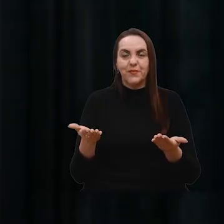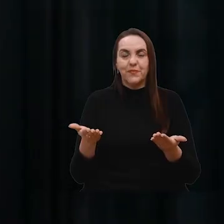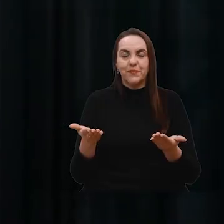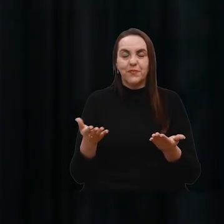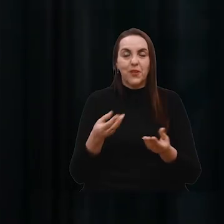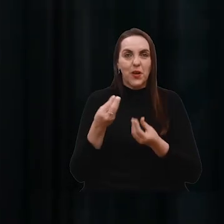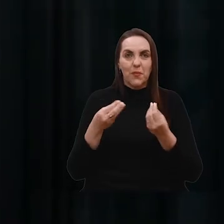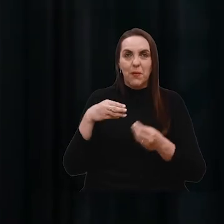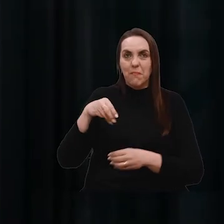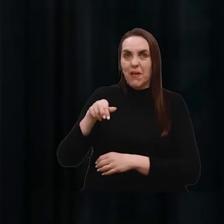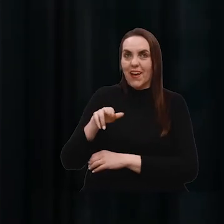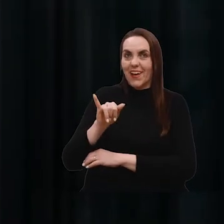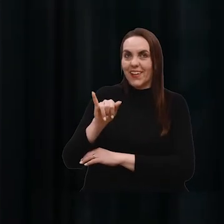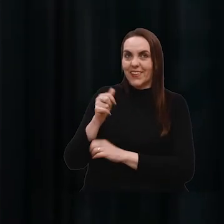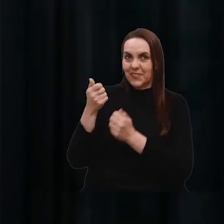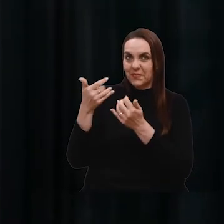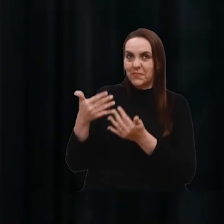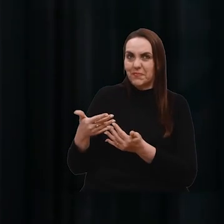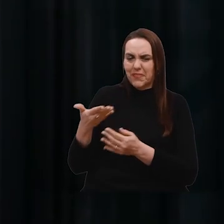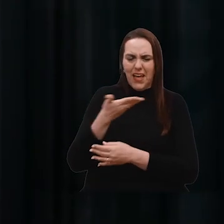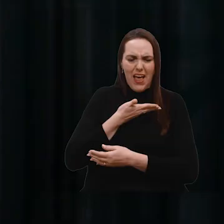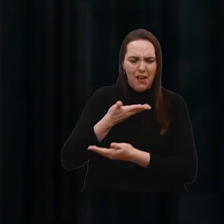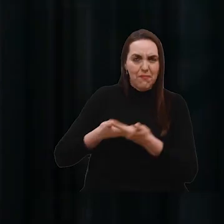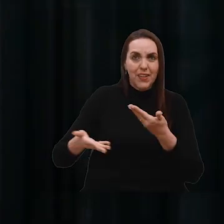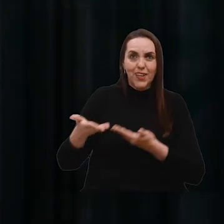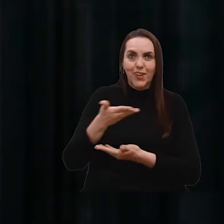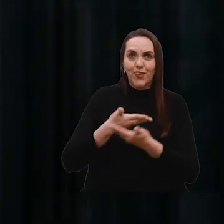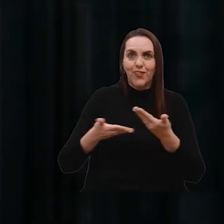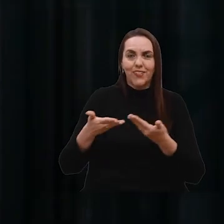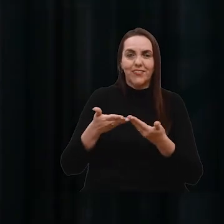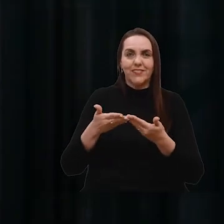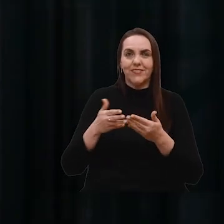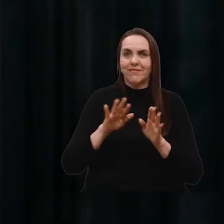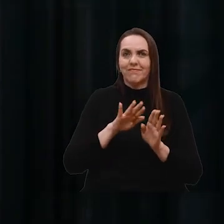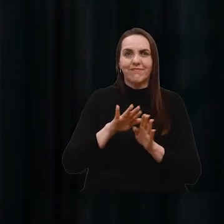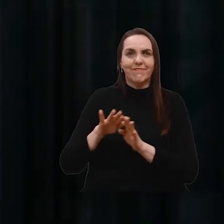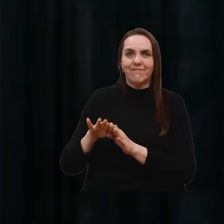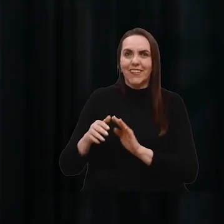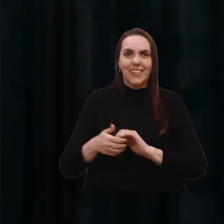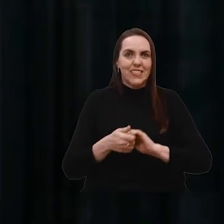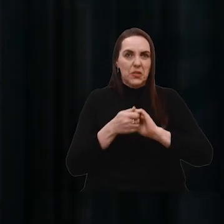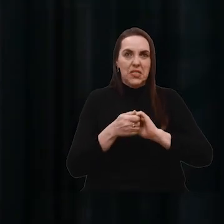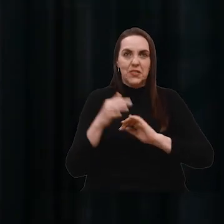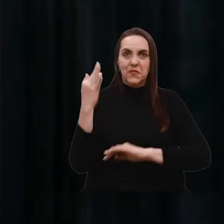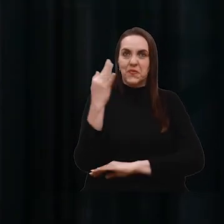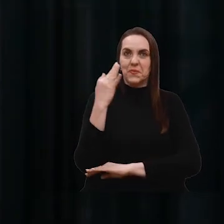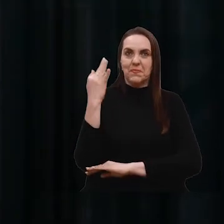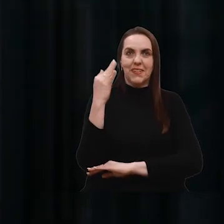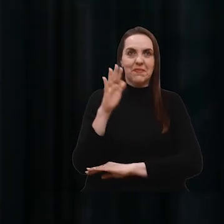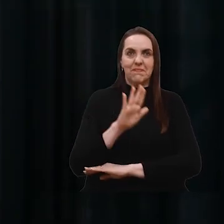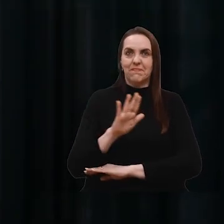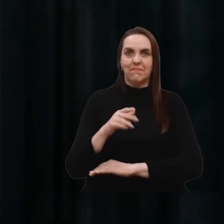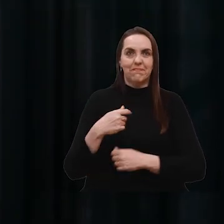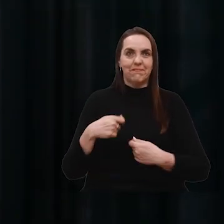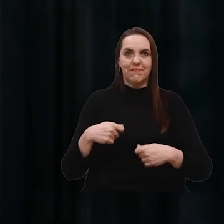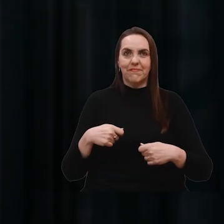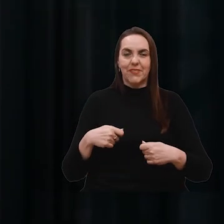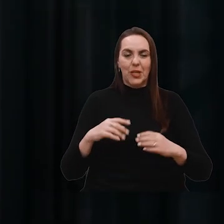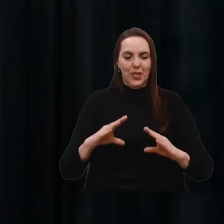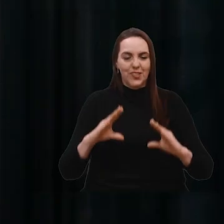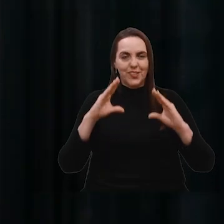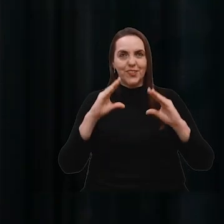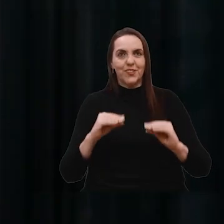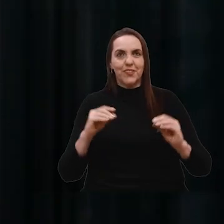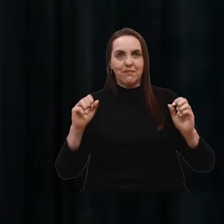Boa noite a todos. Como a Mari falou, e a gente está aqui entre amigos, eu vou dispensar algumas saudações mais